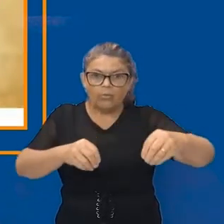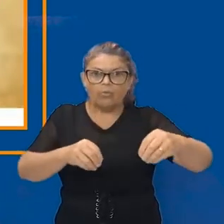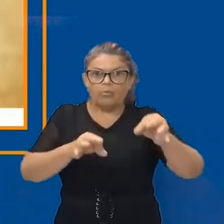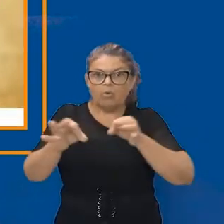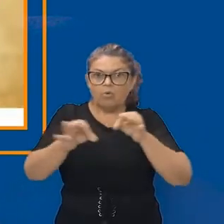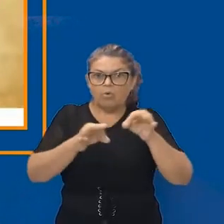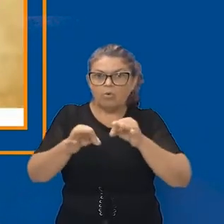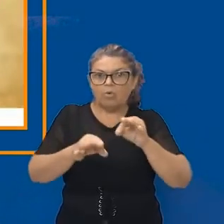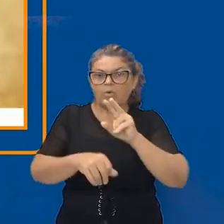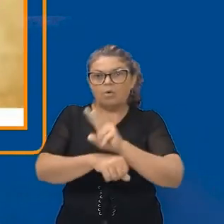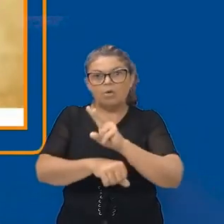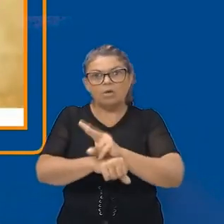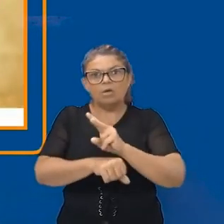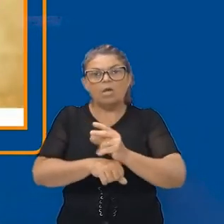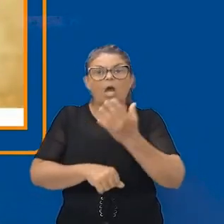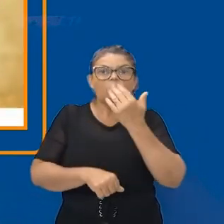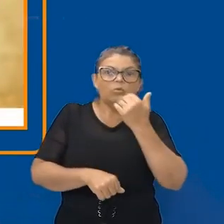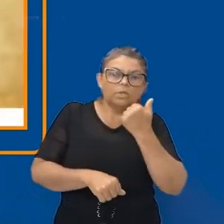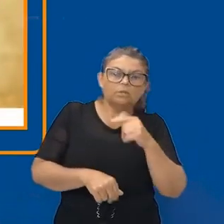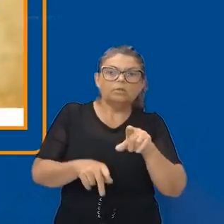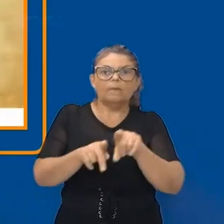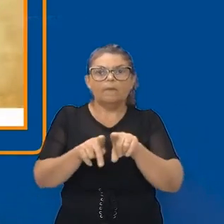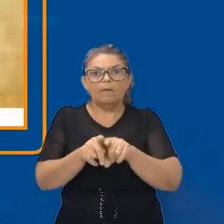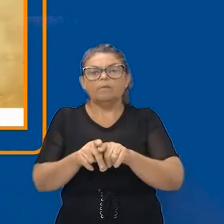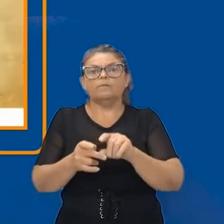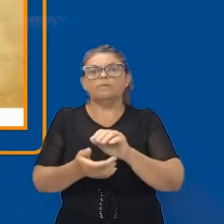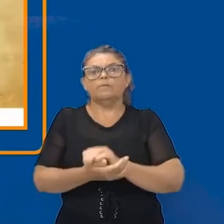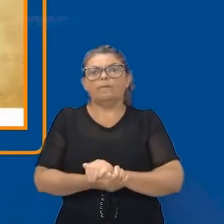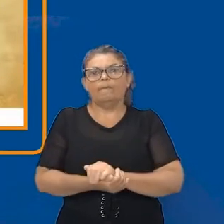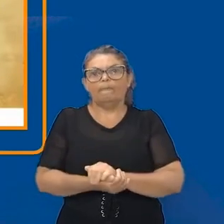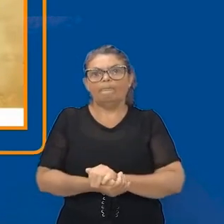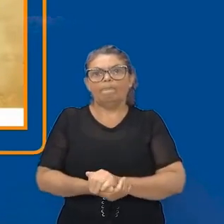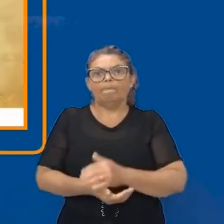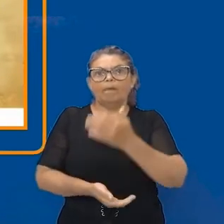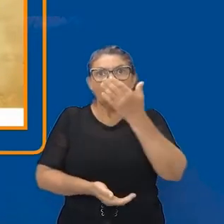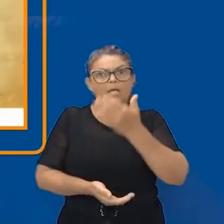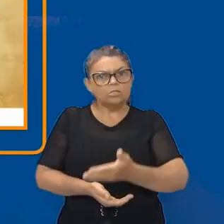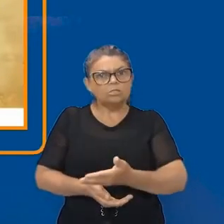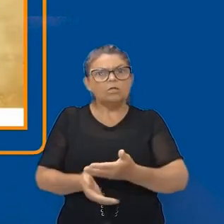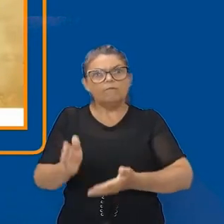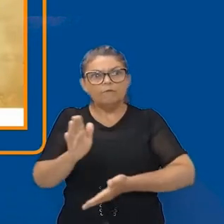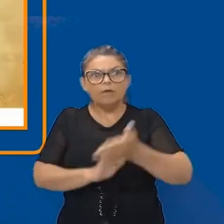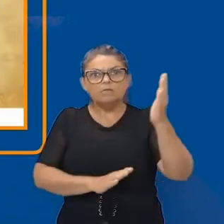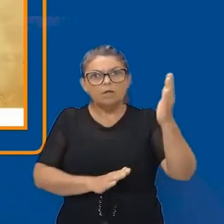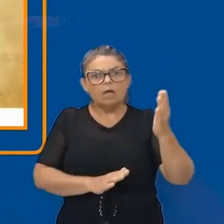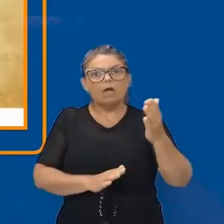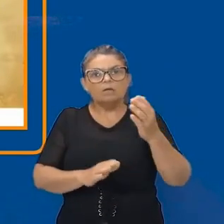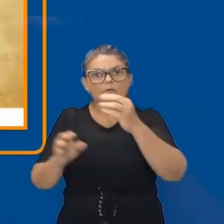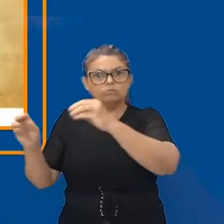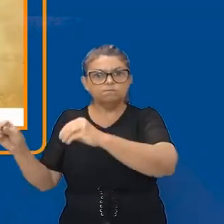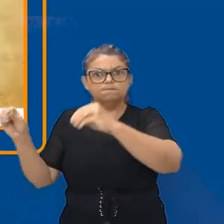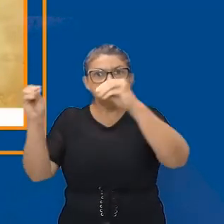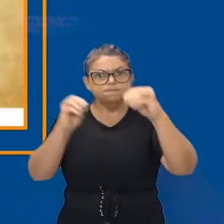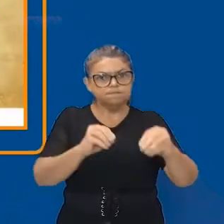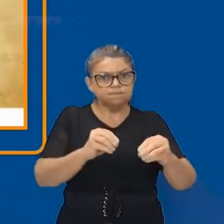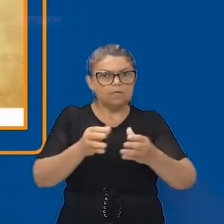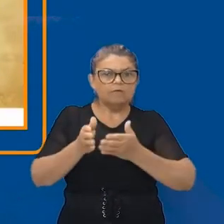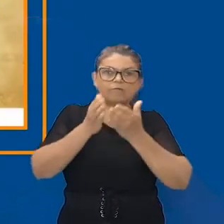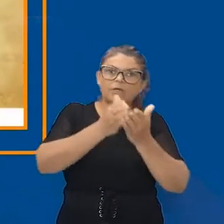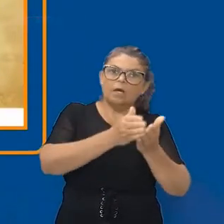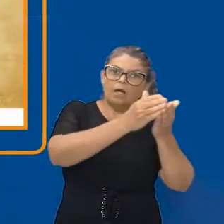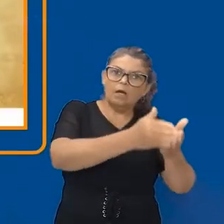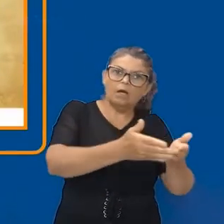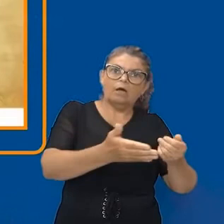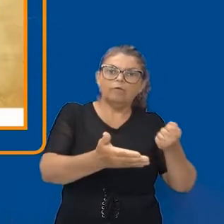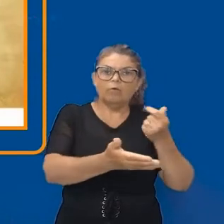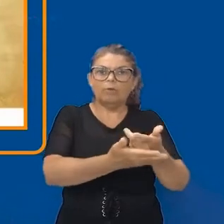Veneza e Gênova fizeram um acordo com os árabes. Eles traziam as mercadorias até o Mar Mediterrâneo e os venezianos e